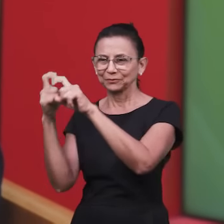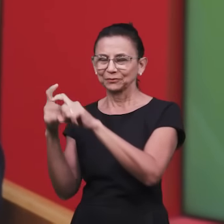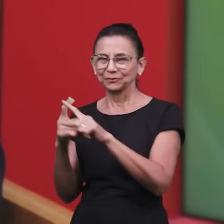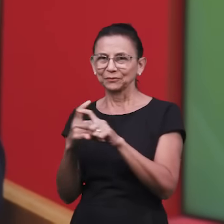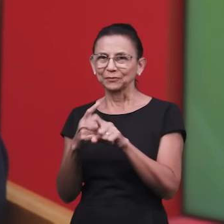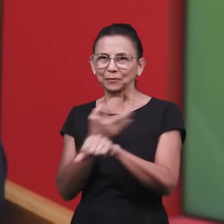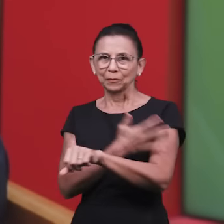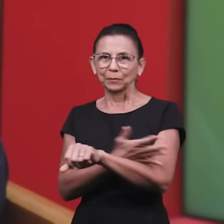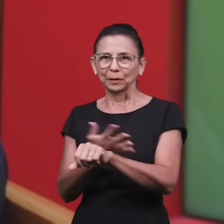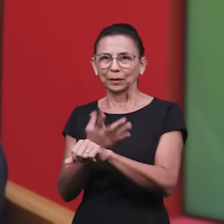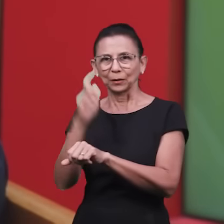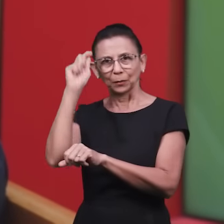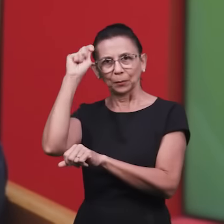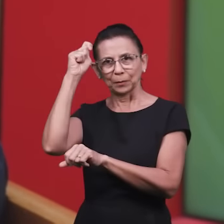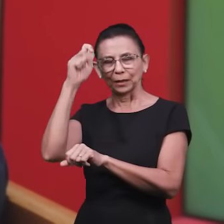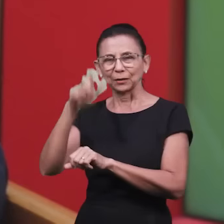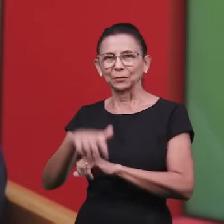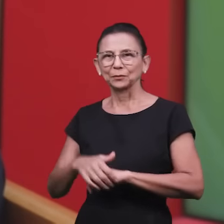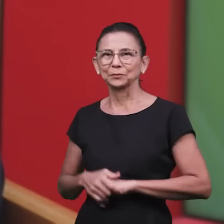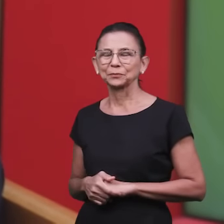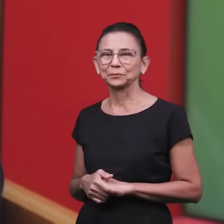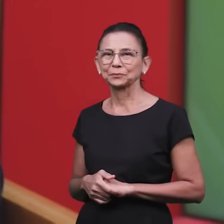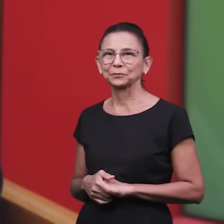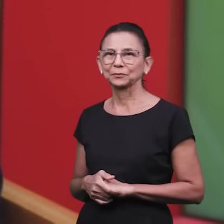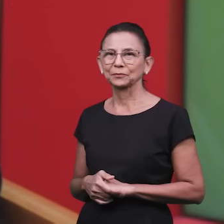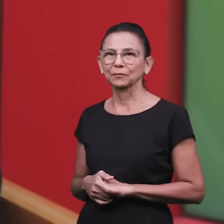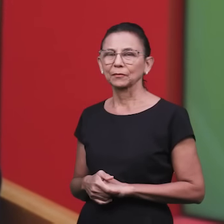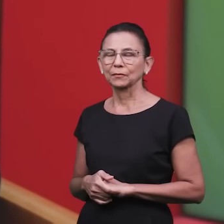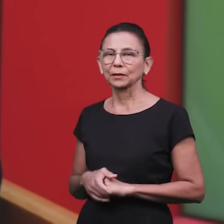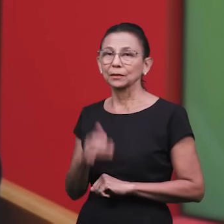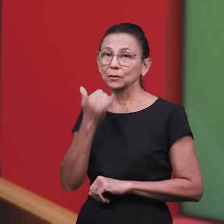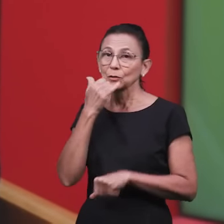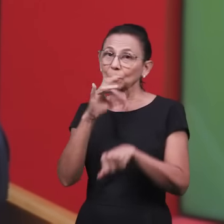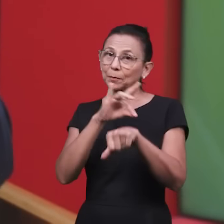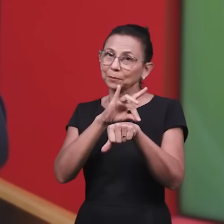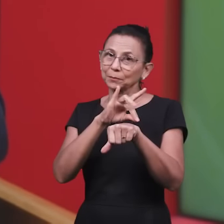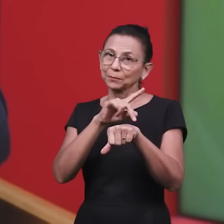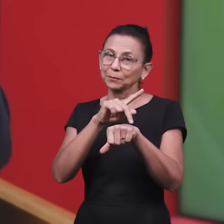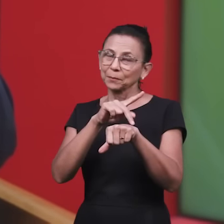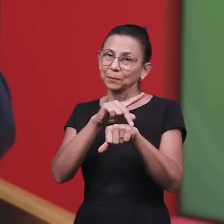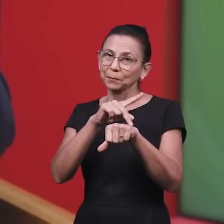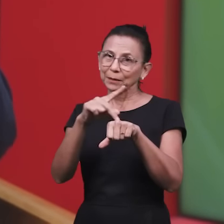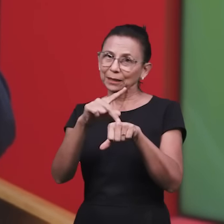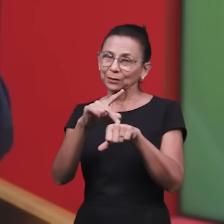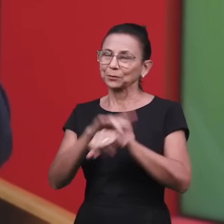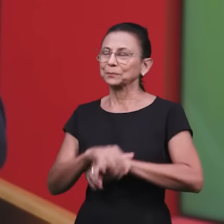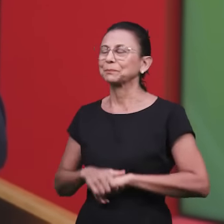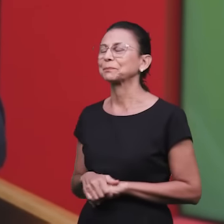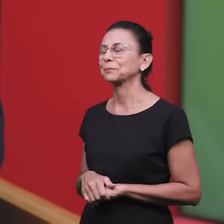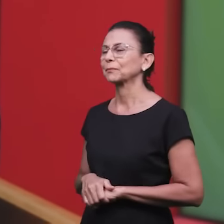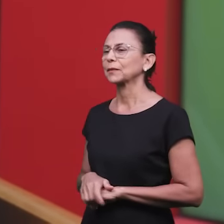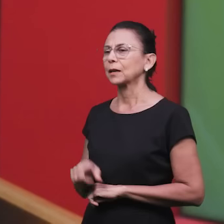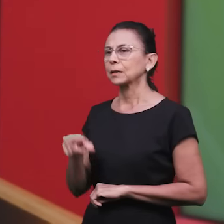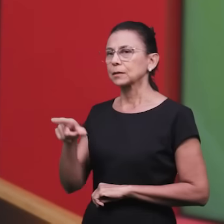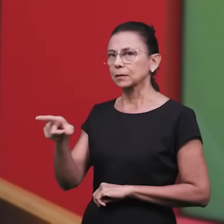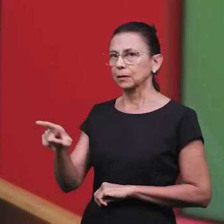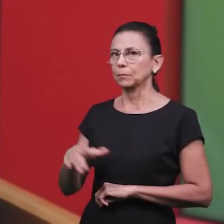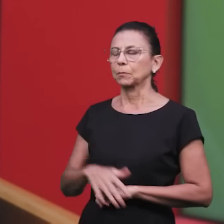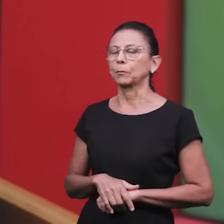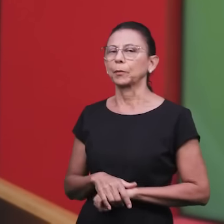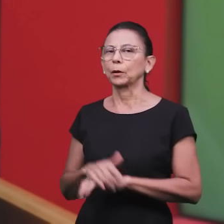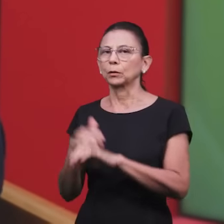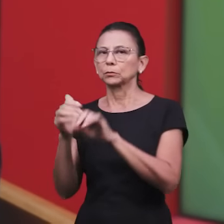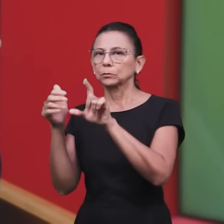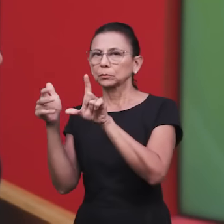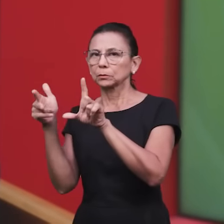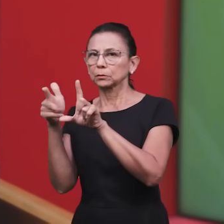sinalzinho, você pode apontar a câmera do seu celular para ele, aí vai aparecer um sinalzinho amarelo, clica